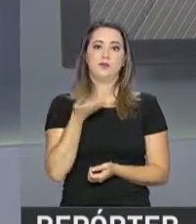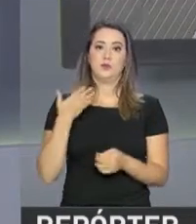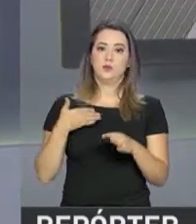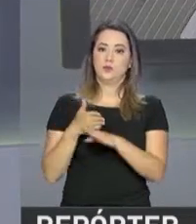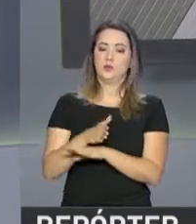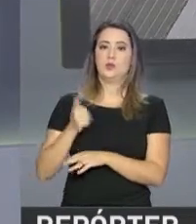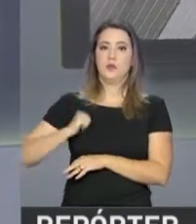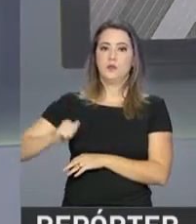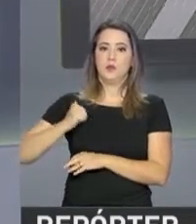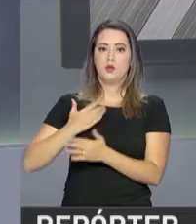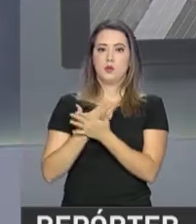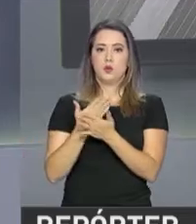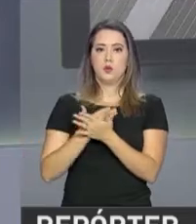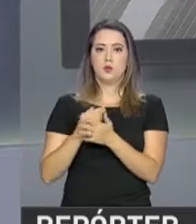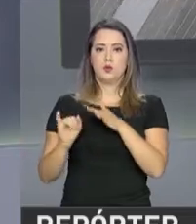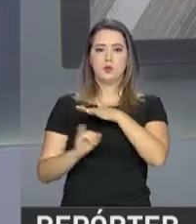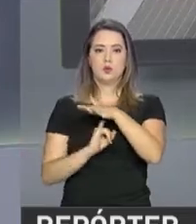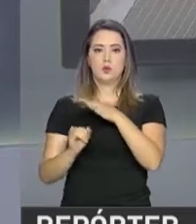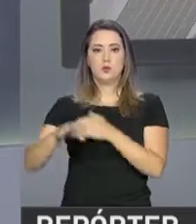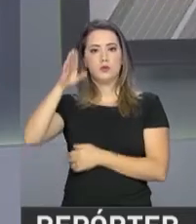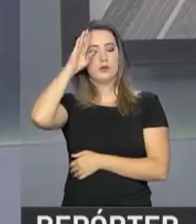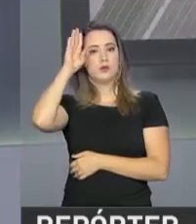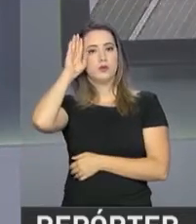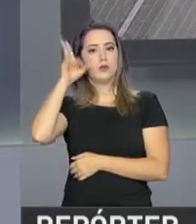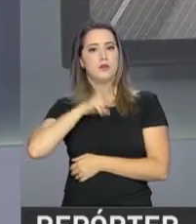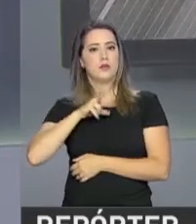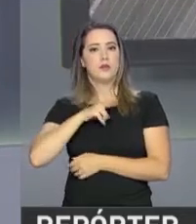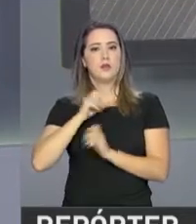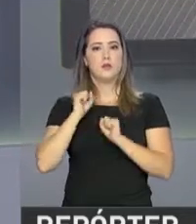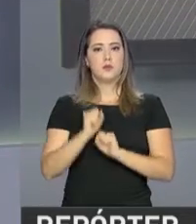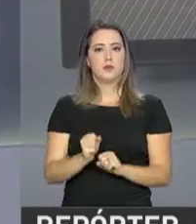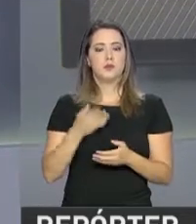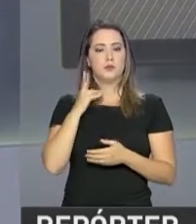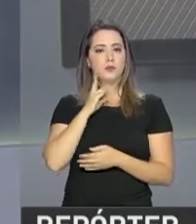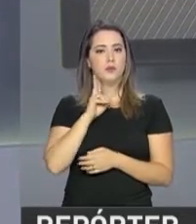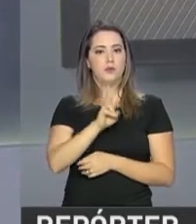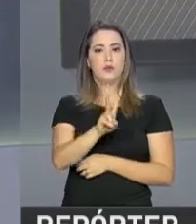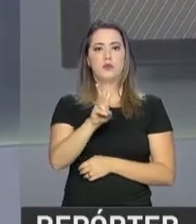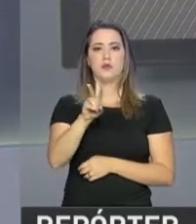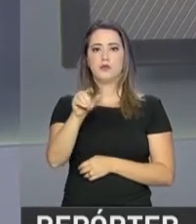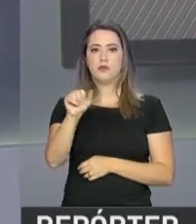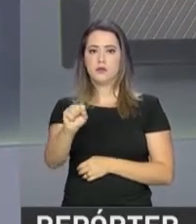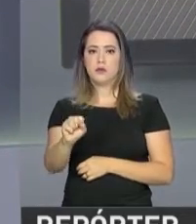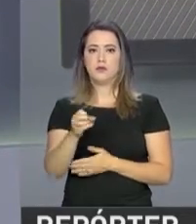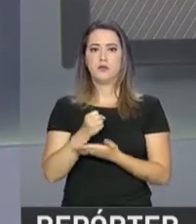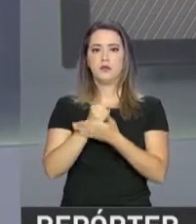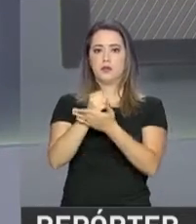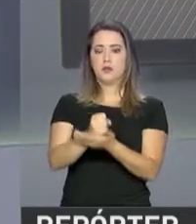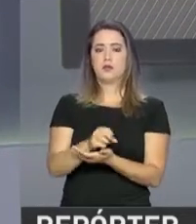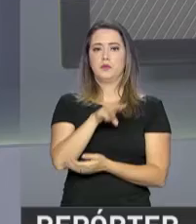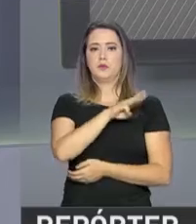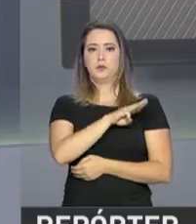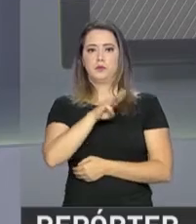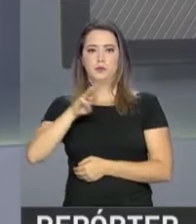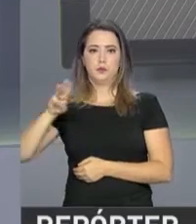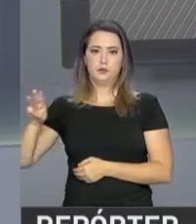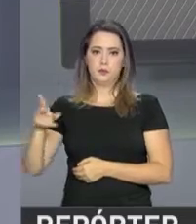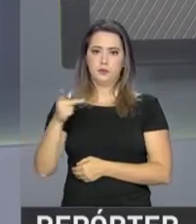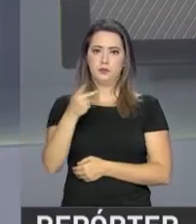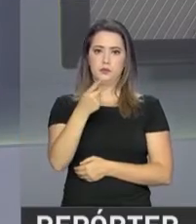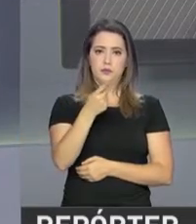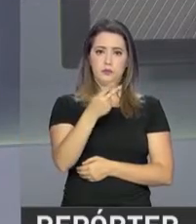de estudo em instituições de ensino superior privadas já podem consultar as vagas disponíveis na página do programa